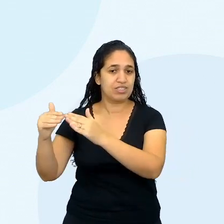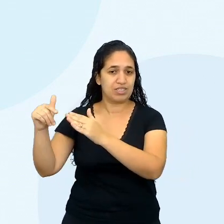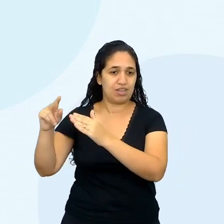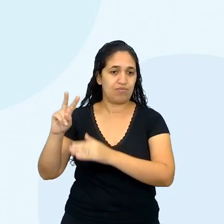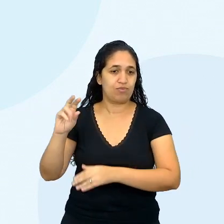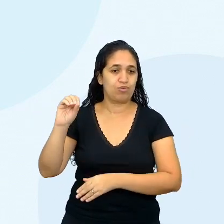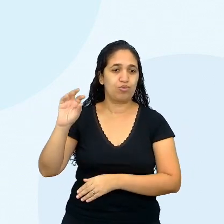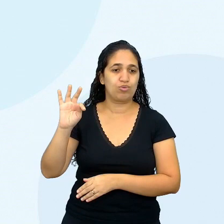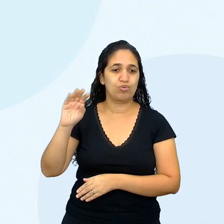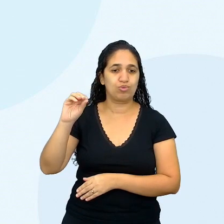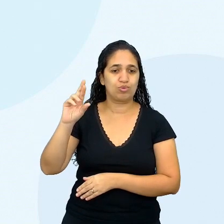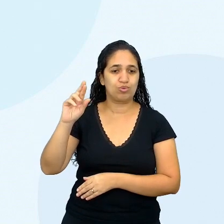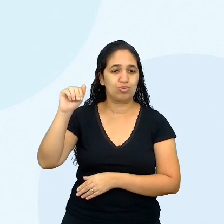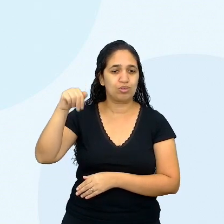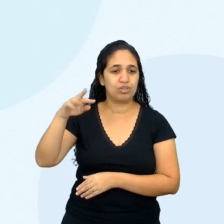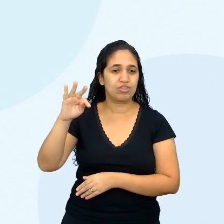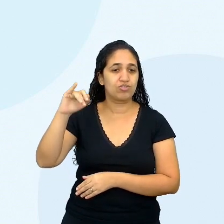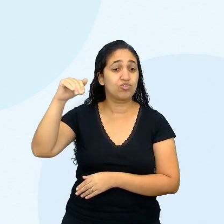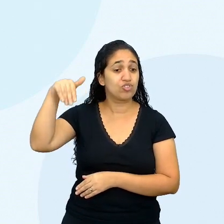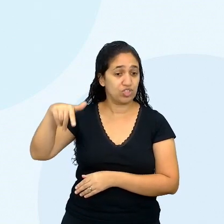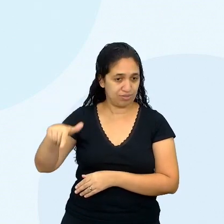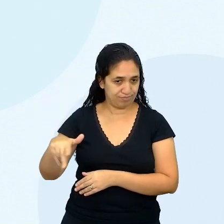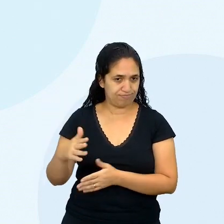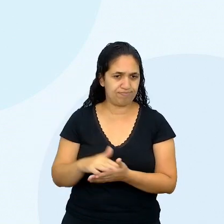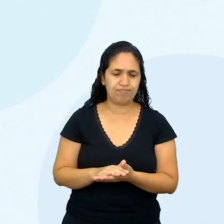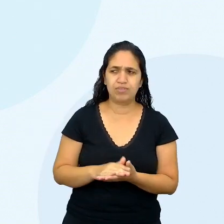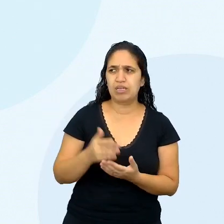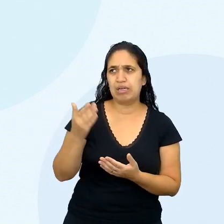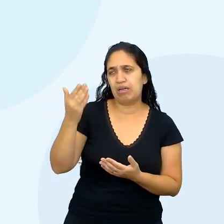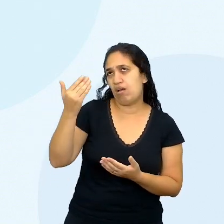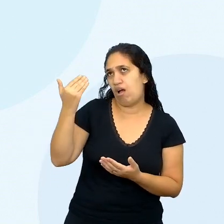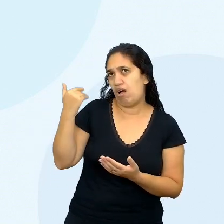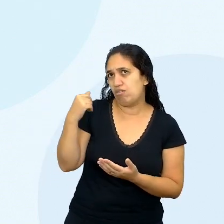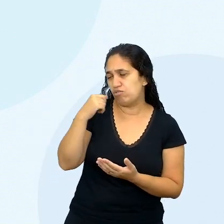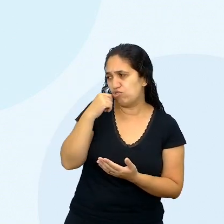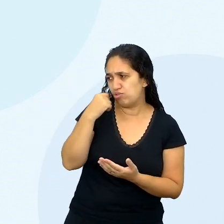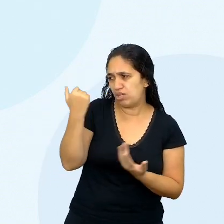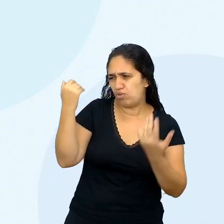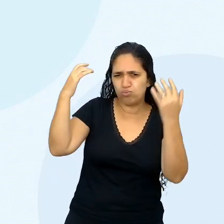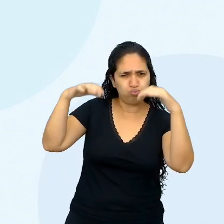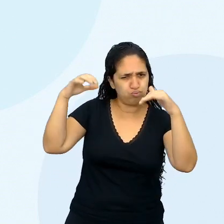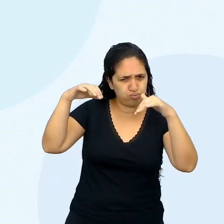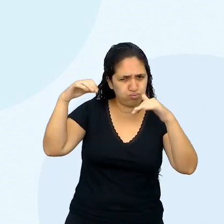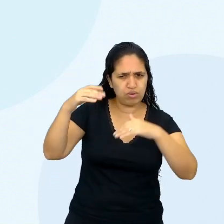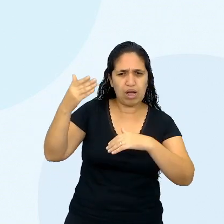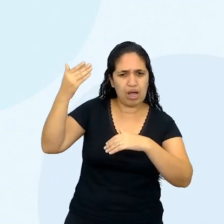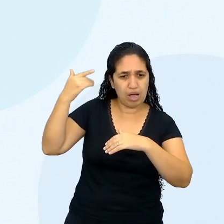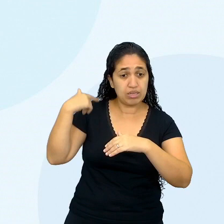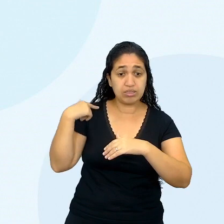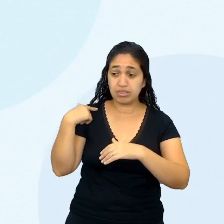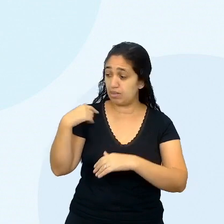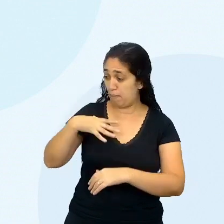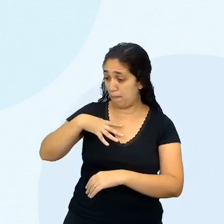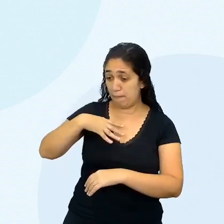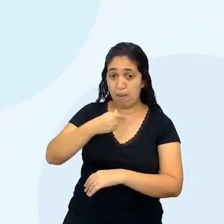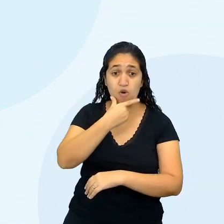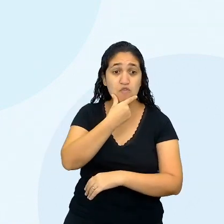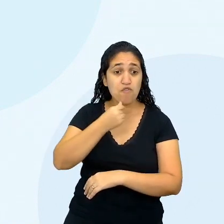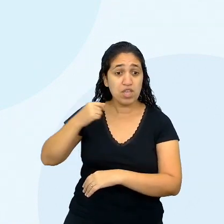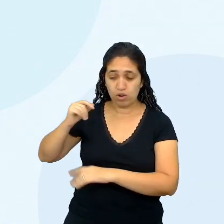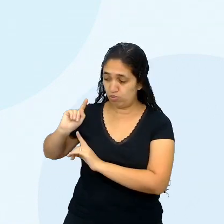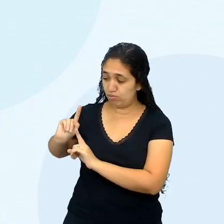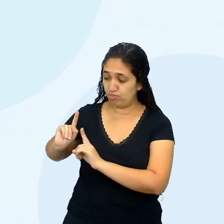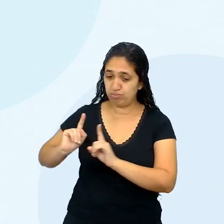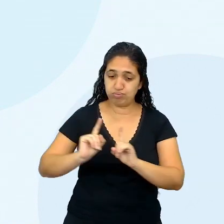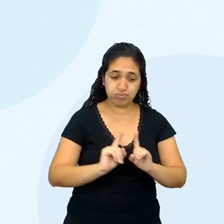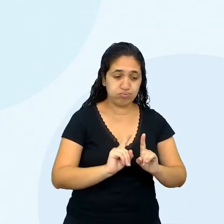Votorantim. E eu, há pouquíssimo tempo, antes, na realidade, da estação chuvosa, levei o meu filho para visitar a